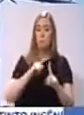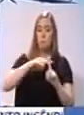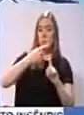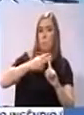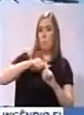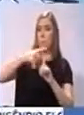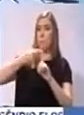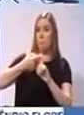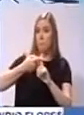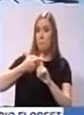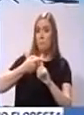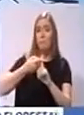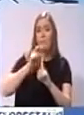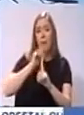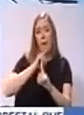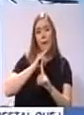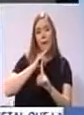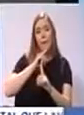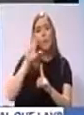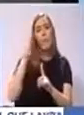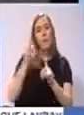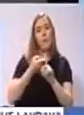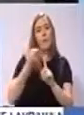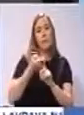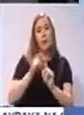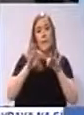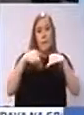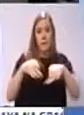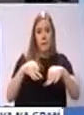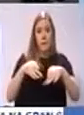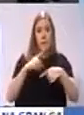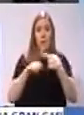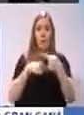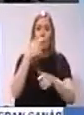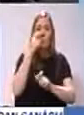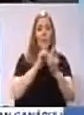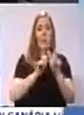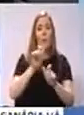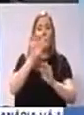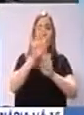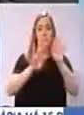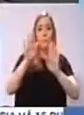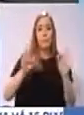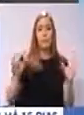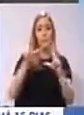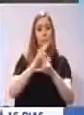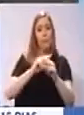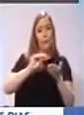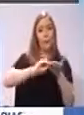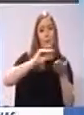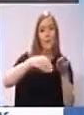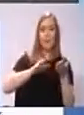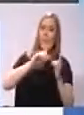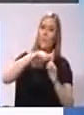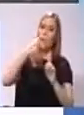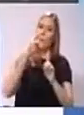ano, praticamente quando a feira encerra, os expositores renovam a sua inscrição no ano seguinte, porque de